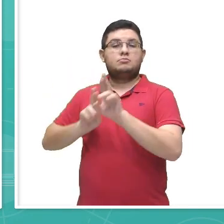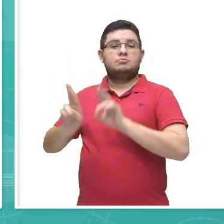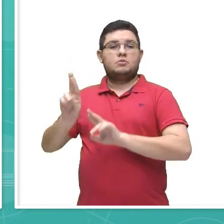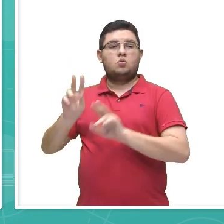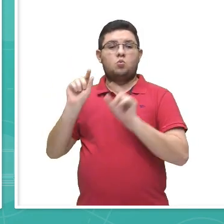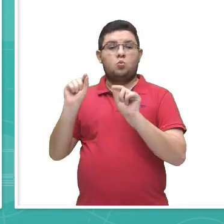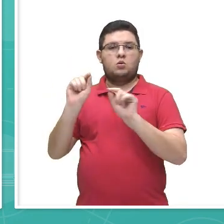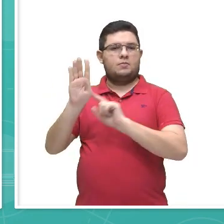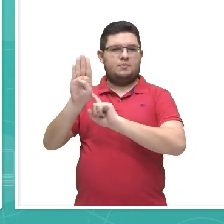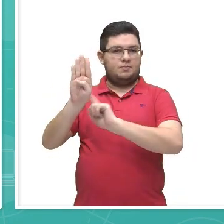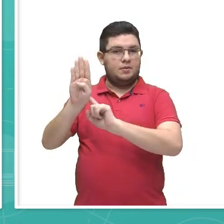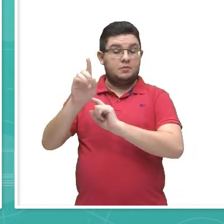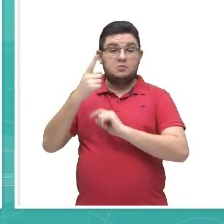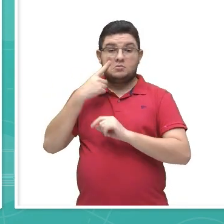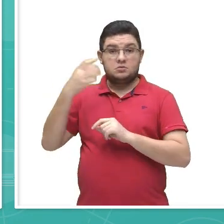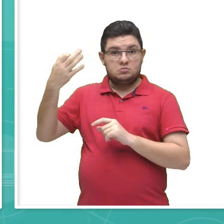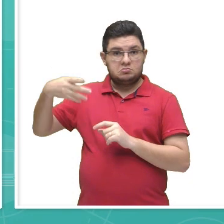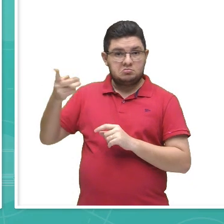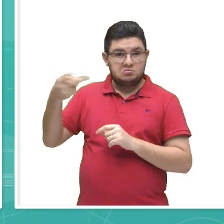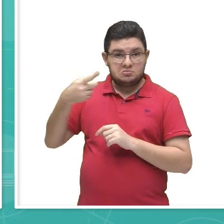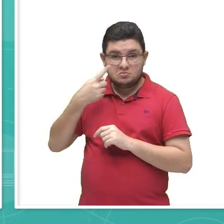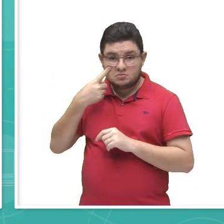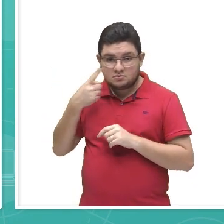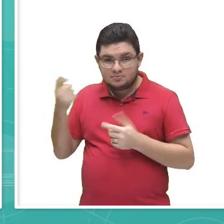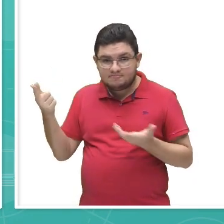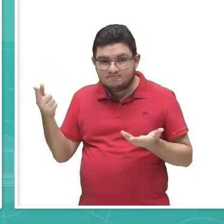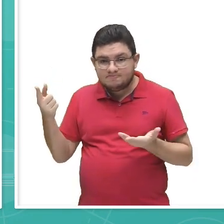se é isso mesmo. Vamos passar para a nossa resposta.